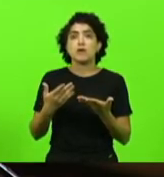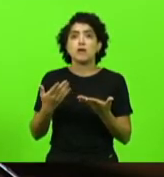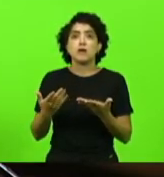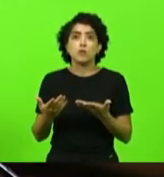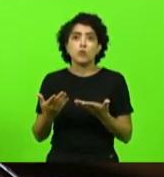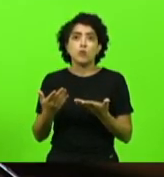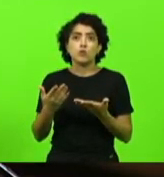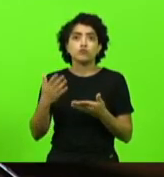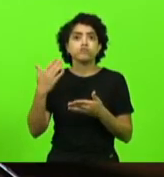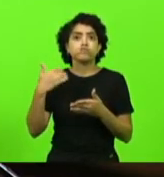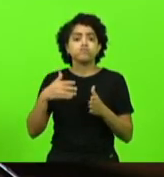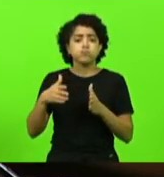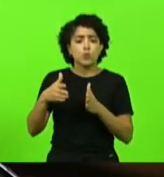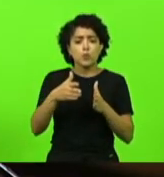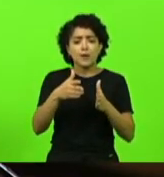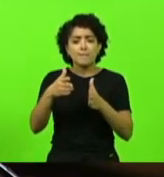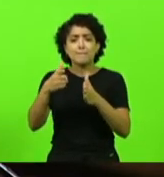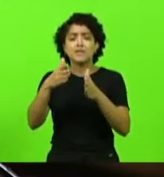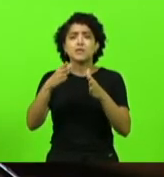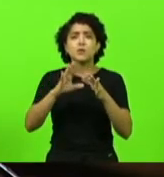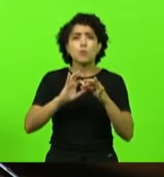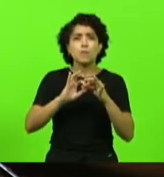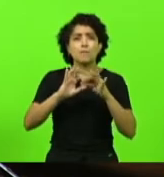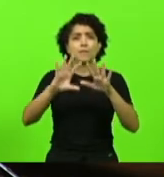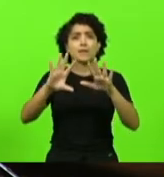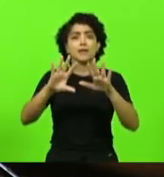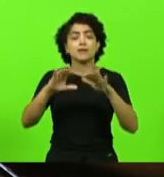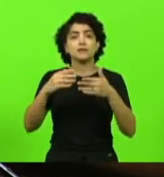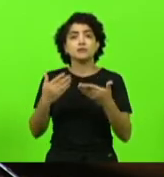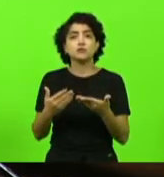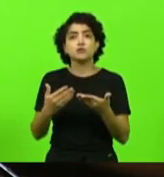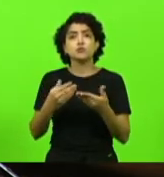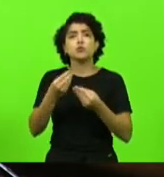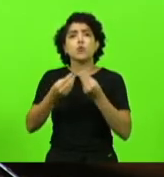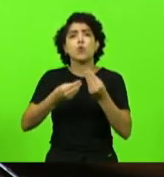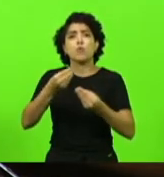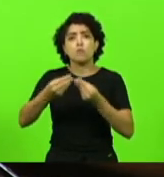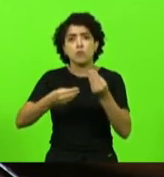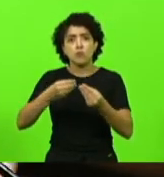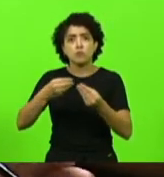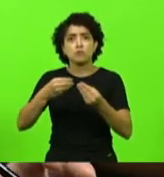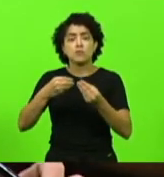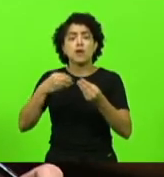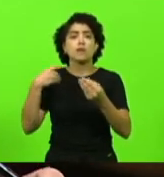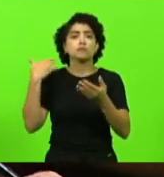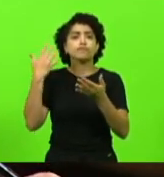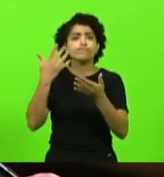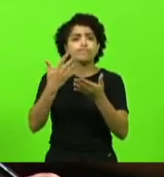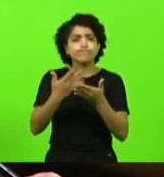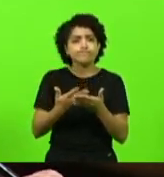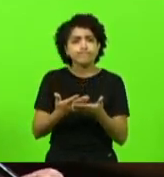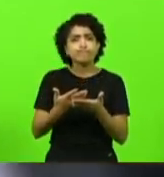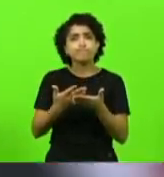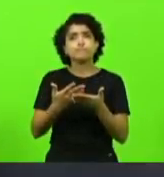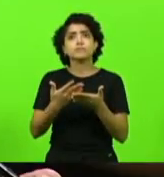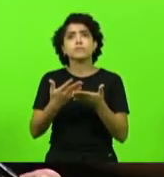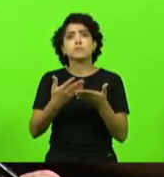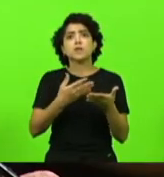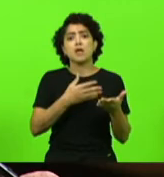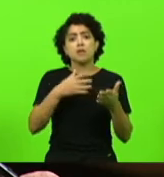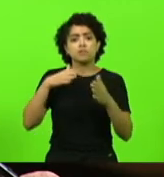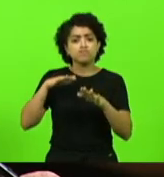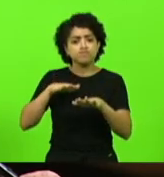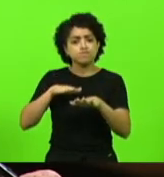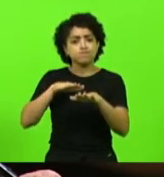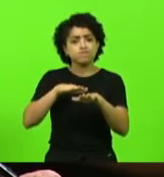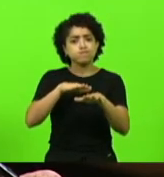eterno caminho para a liberdade, ele foi pavimentado ao longo da história por inúmeras mulheres. Elas têm